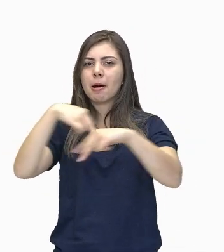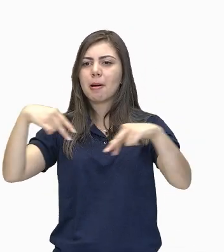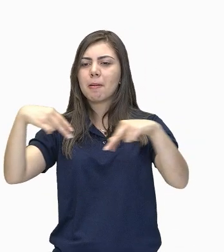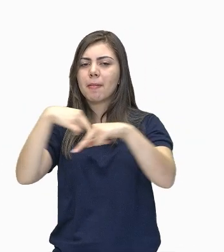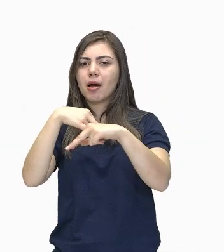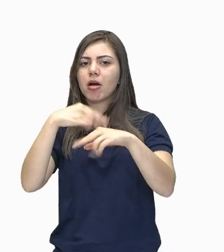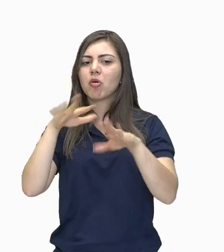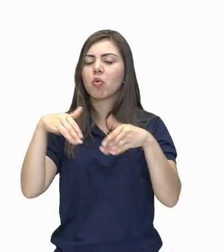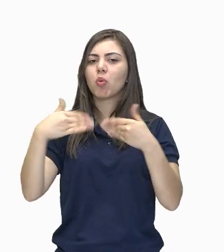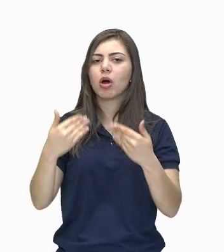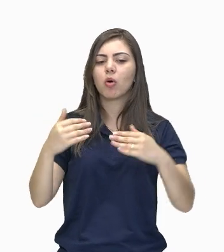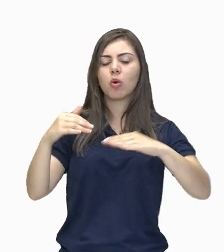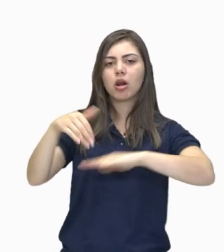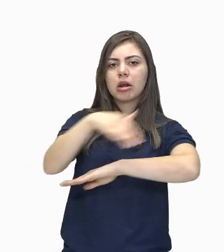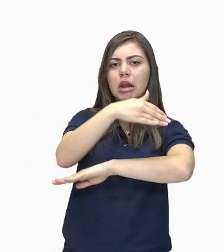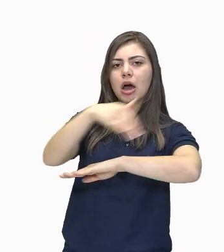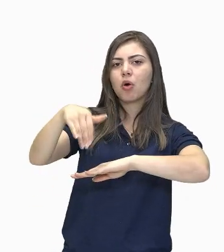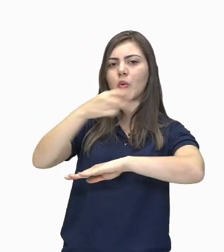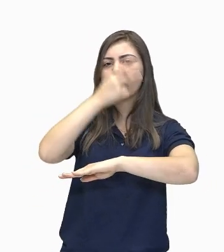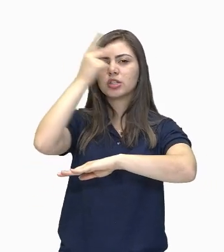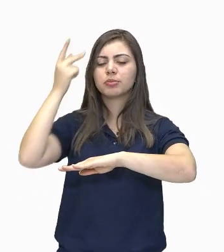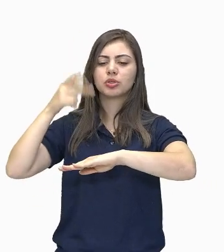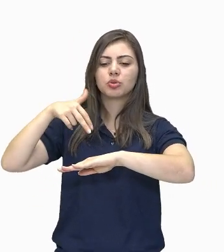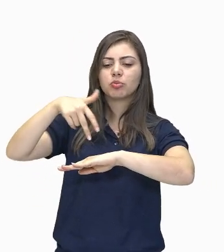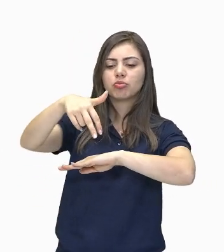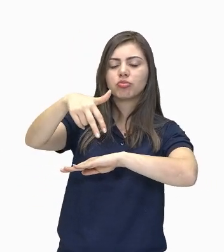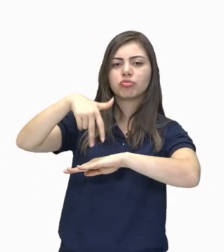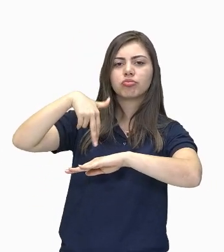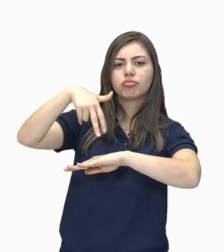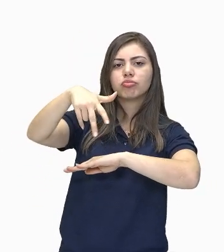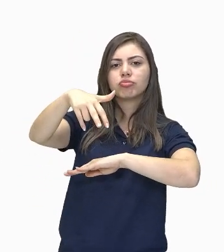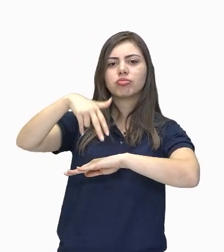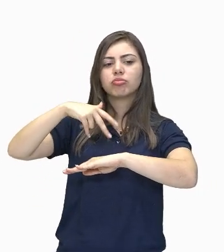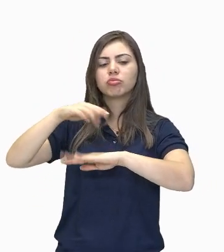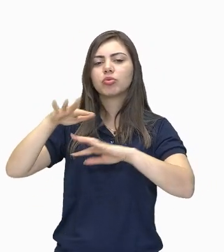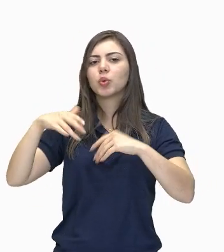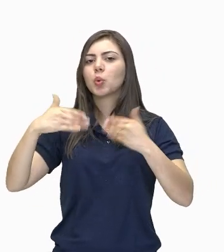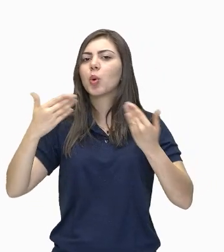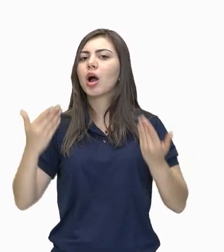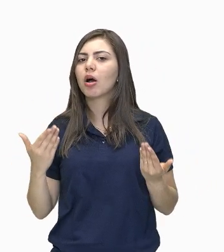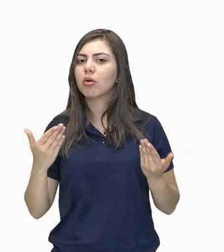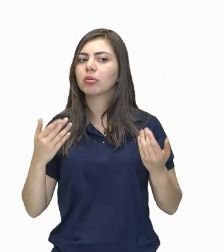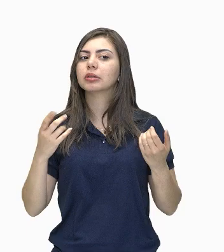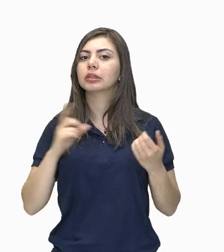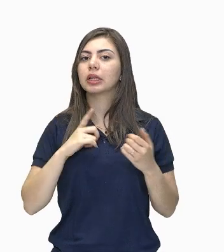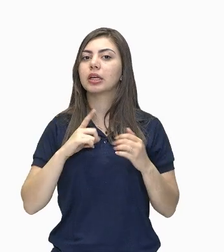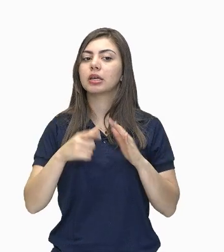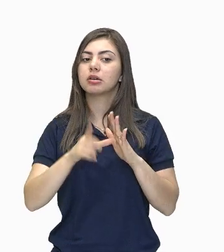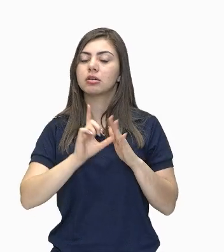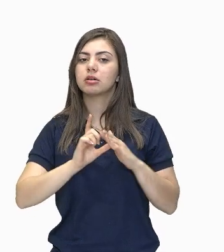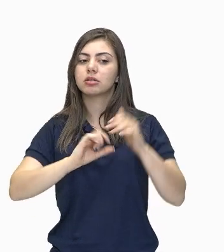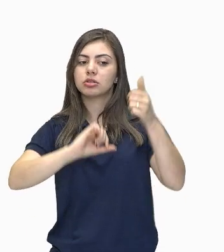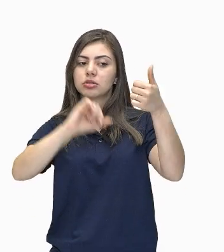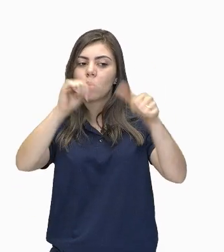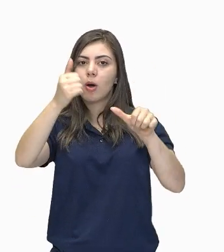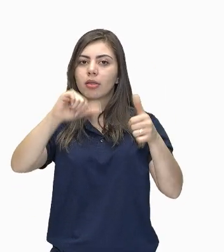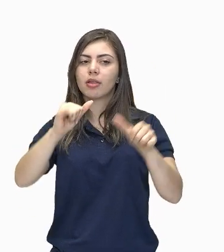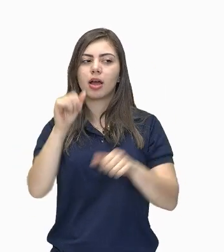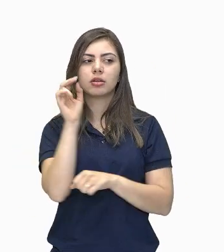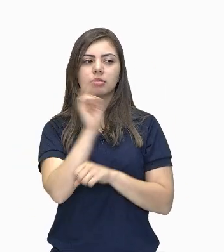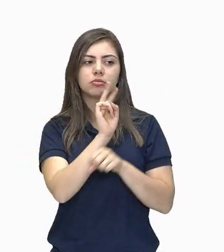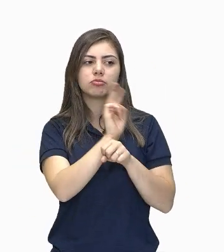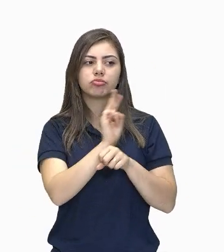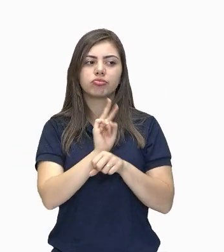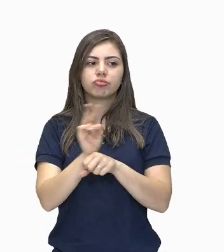Qual é o trecho da rua, da avenida, onde as pessoas procuram mais atravessar. Então, elas